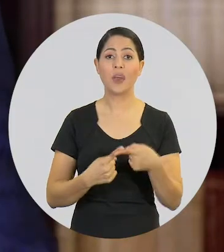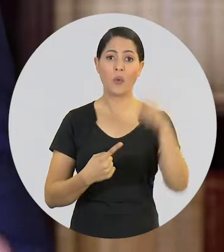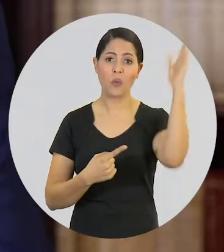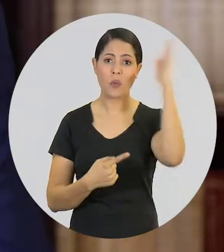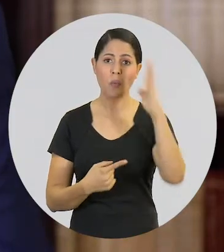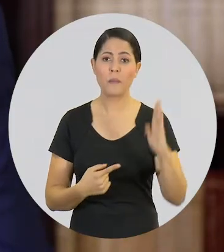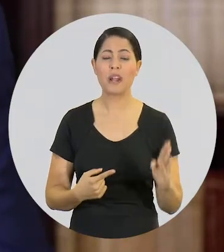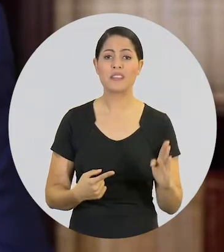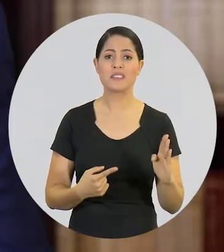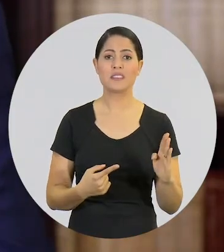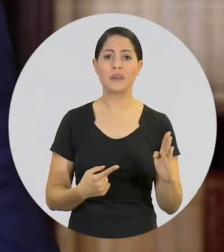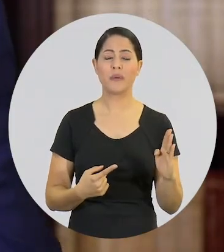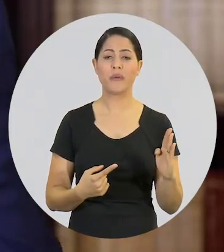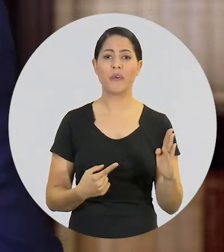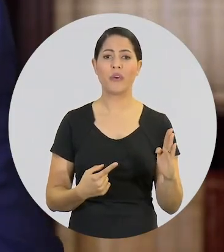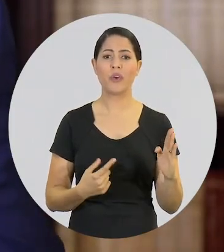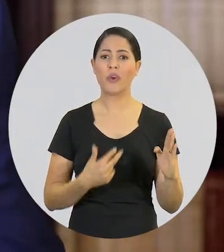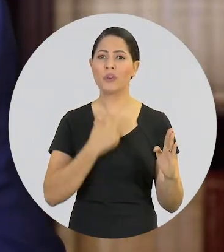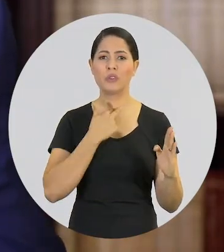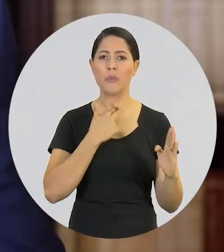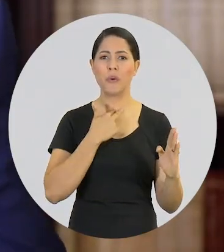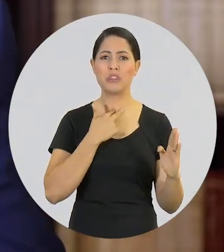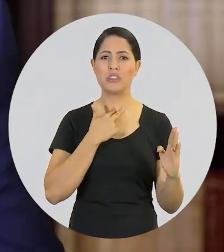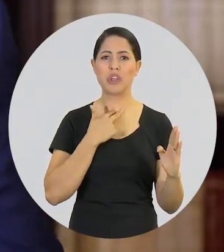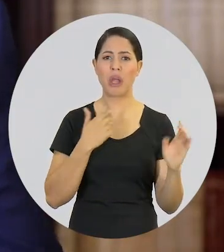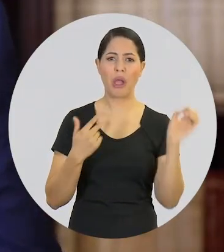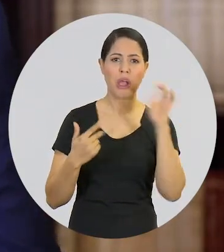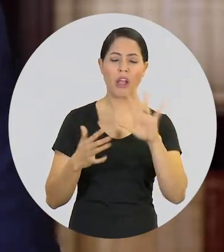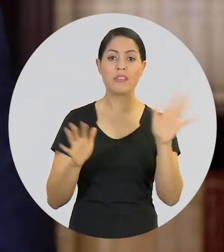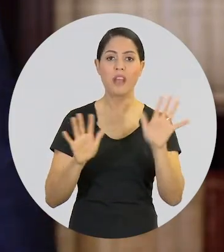o Estado não deve ser o